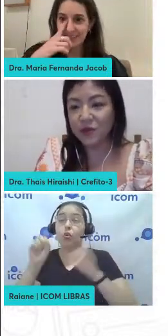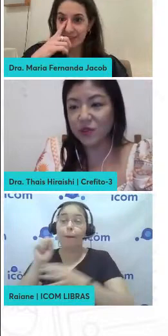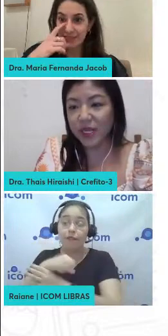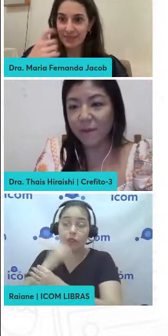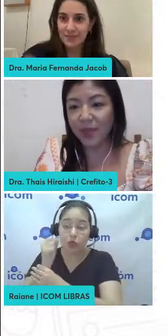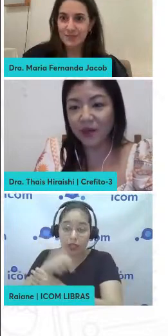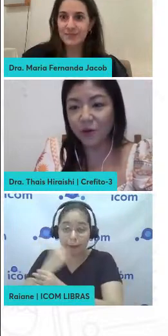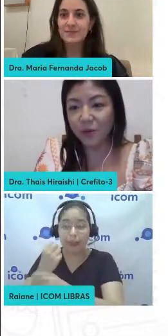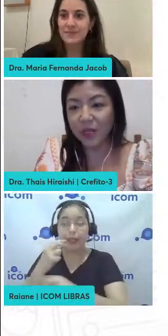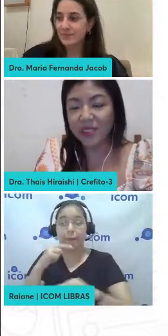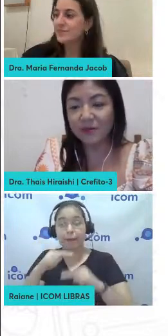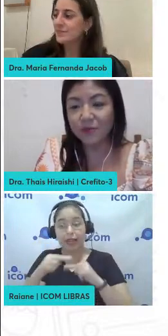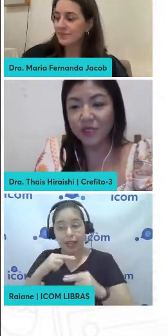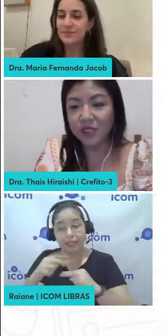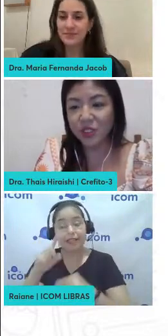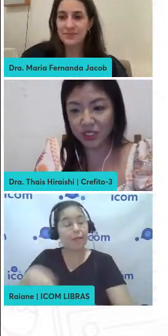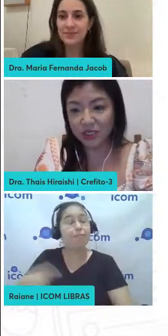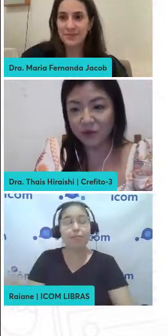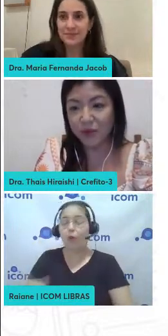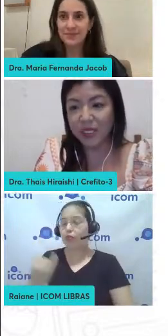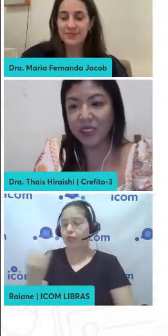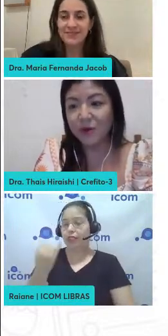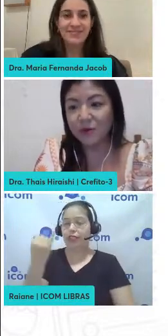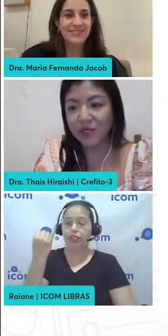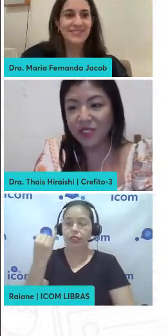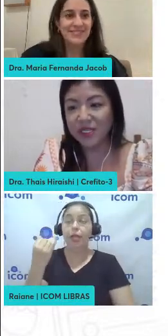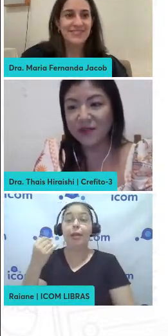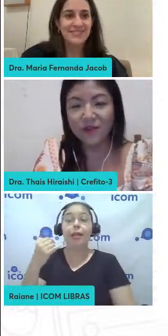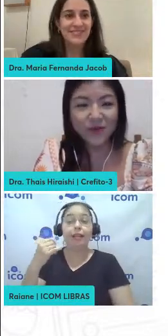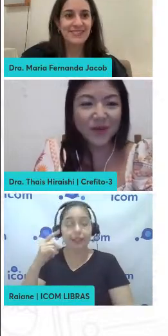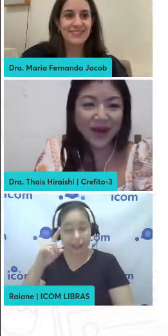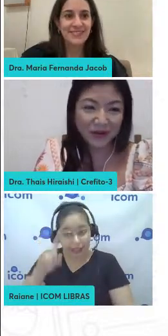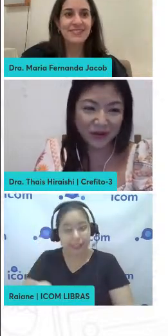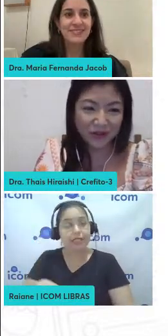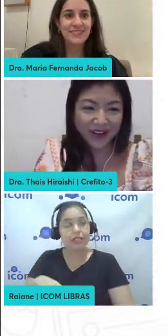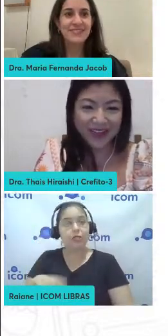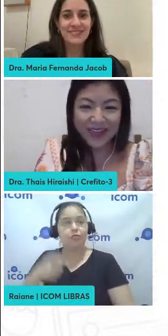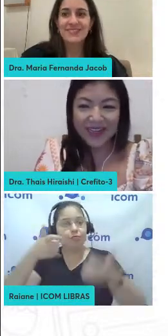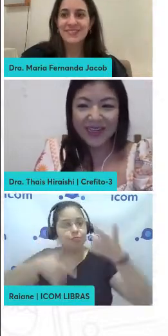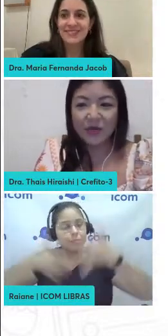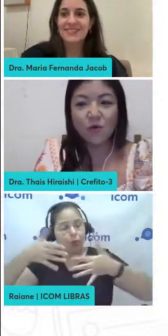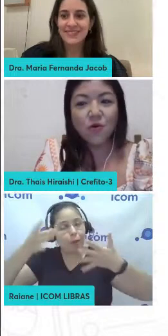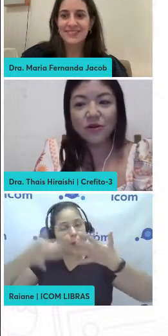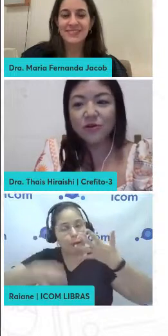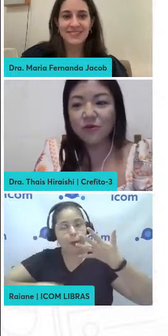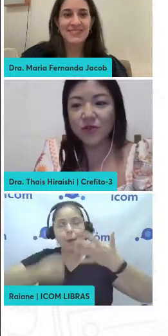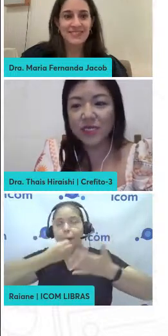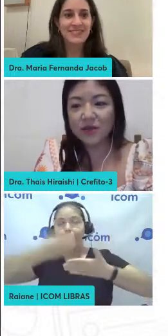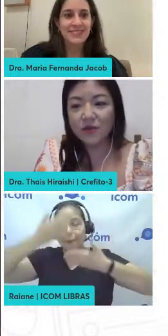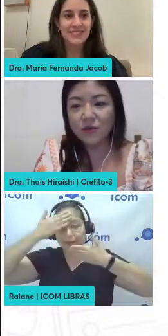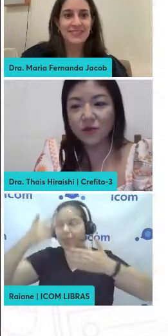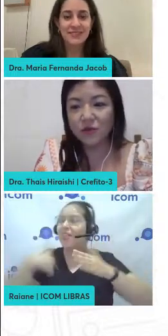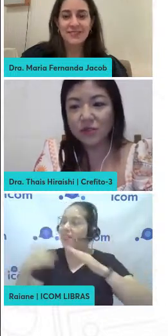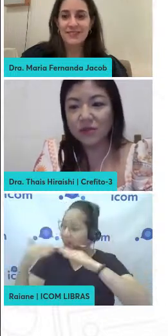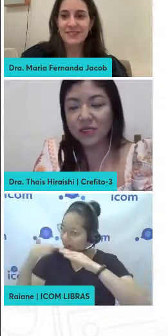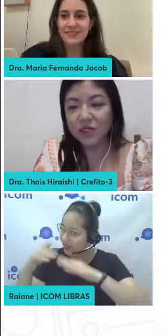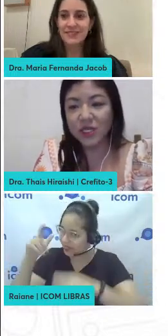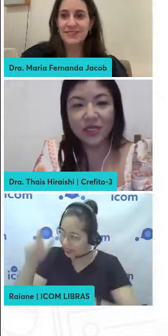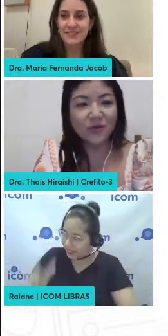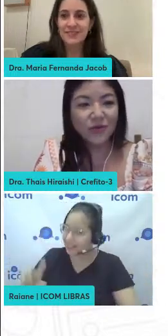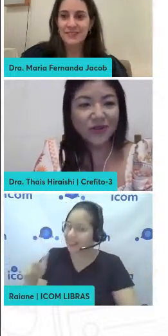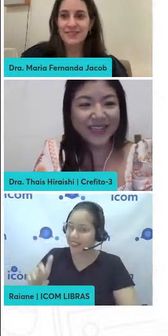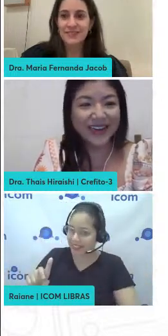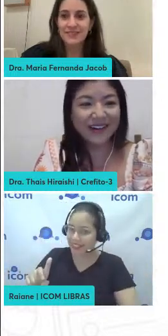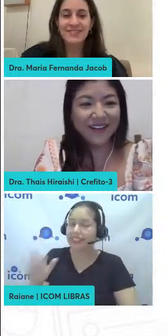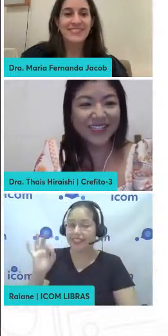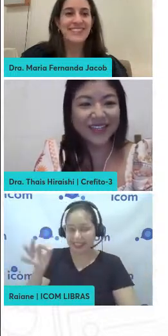reabilitativo da fisioterapia com o Pilates é importantíssimo, principalmente dessa forma macro. Concordo com você, viu, doutor? Em